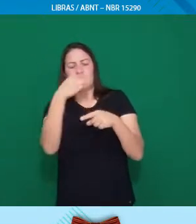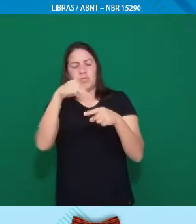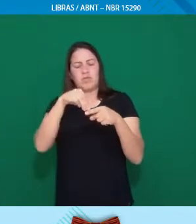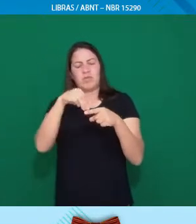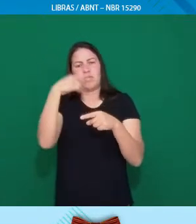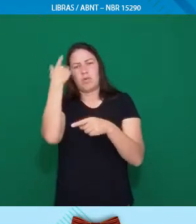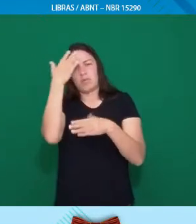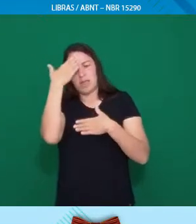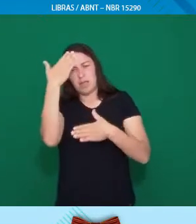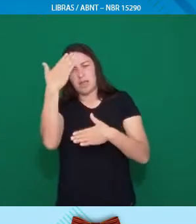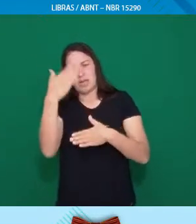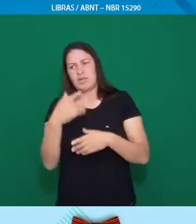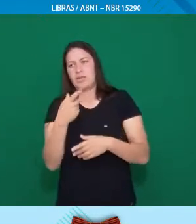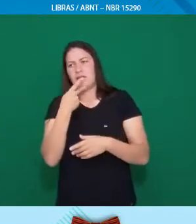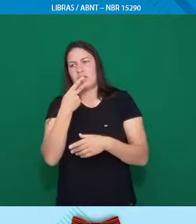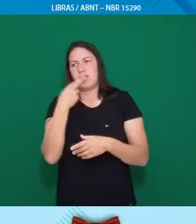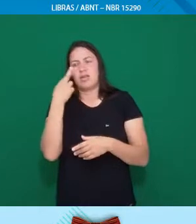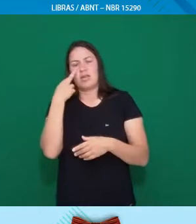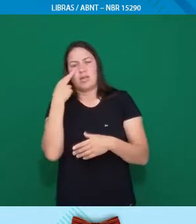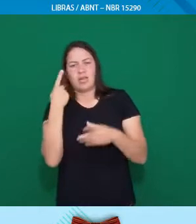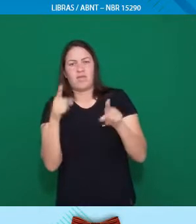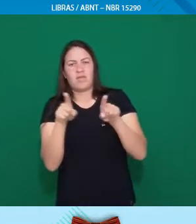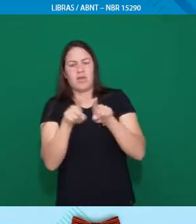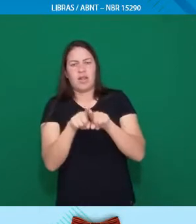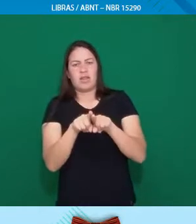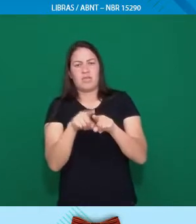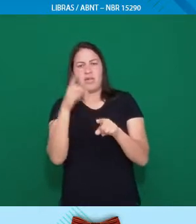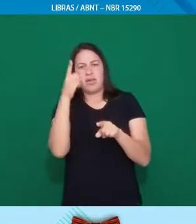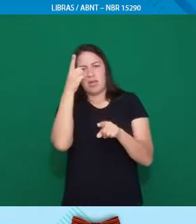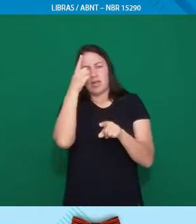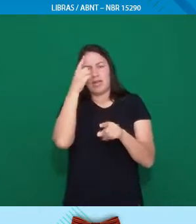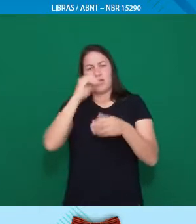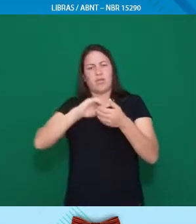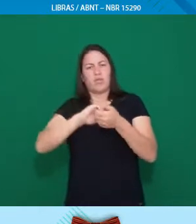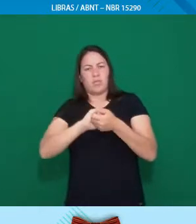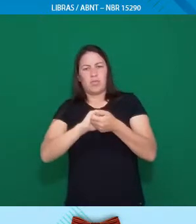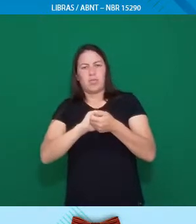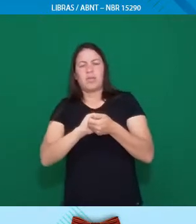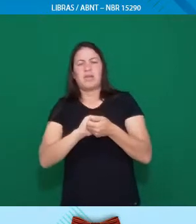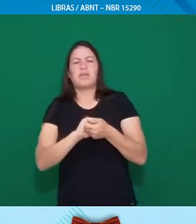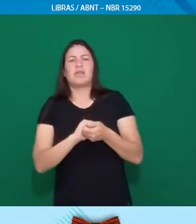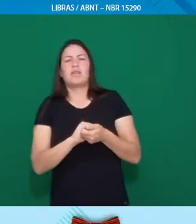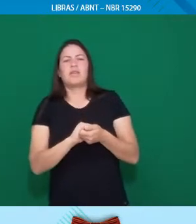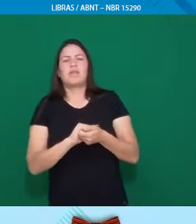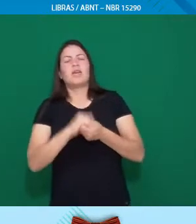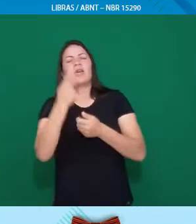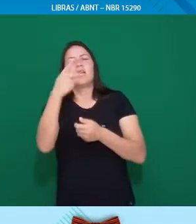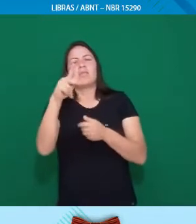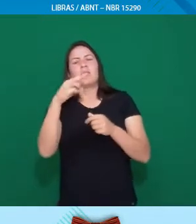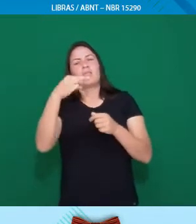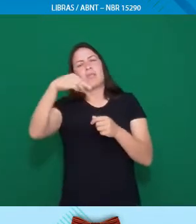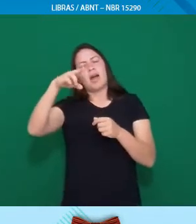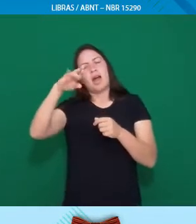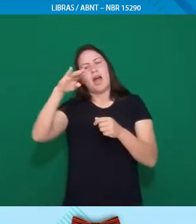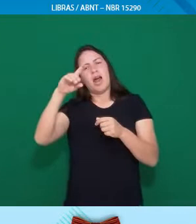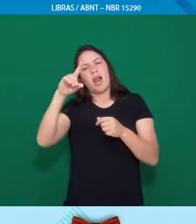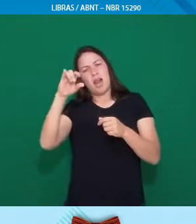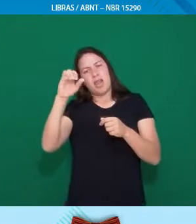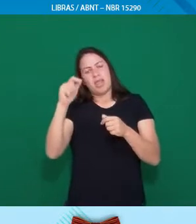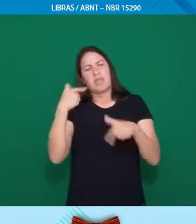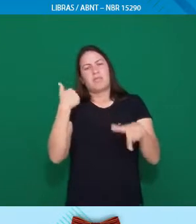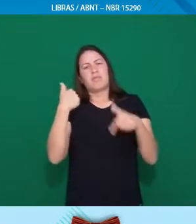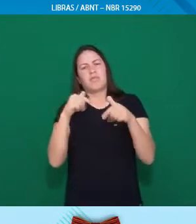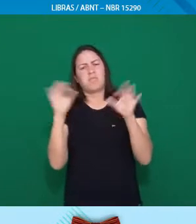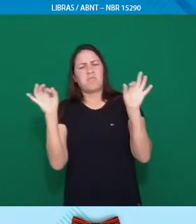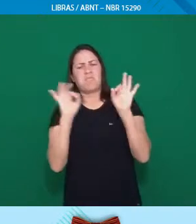município muito obrigado eu quero saudar o Dal molin por ter feito a promoção é os parabéns a Marli que